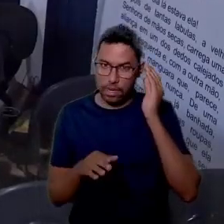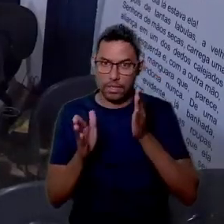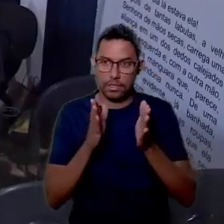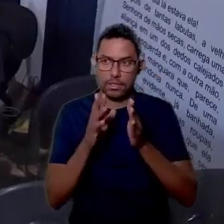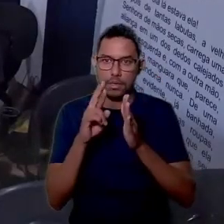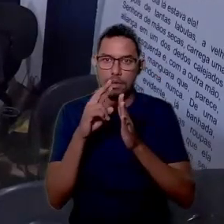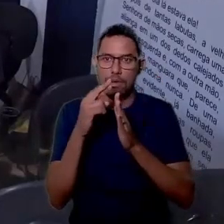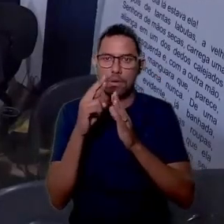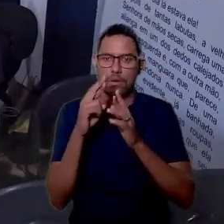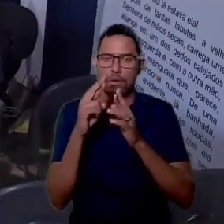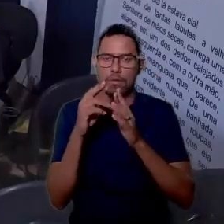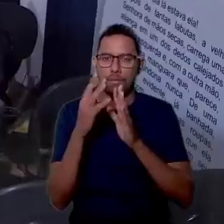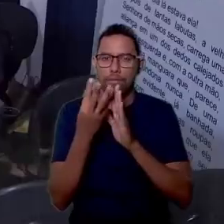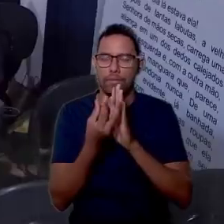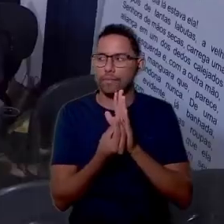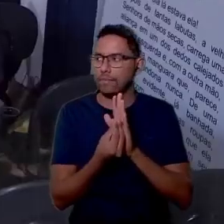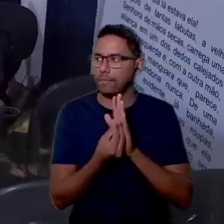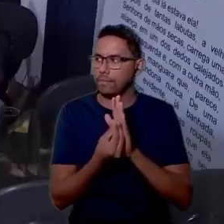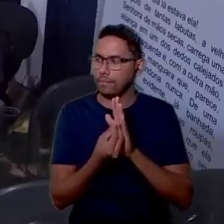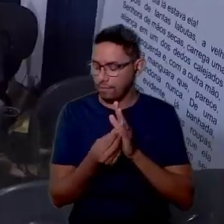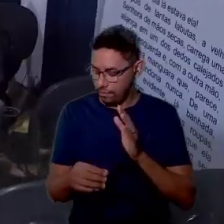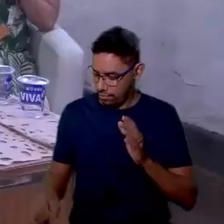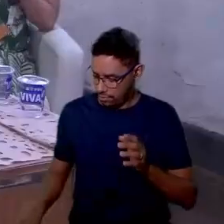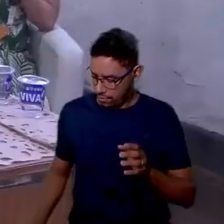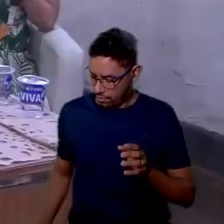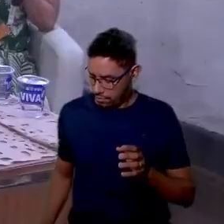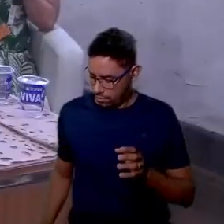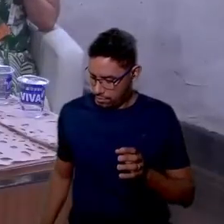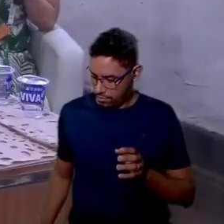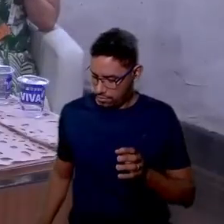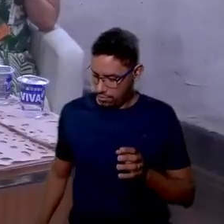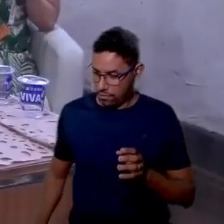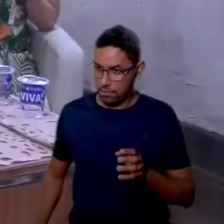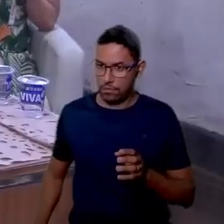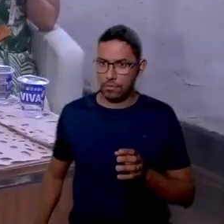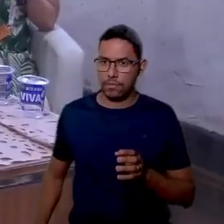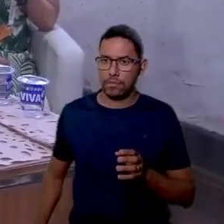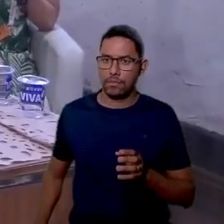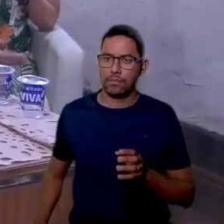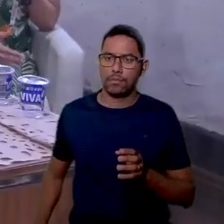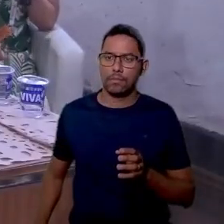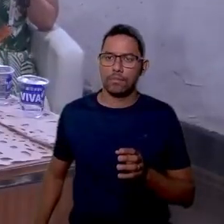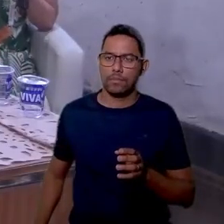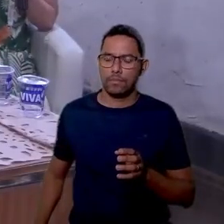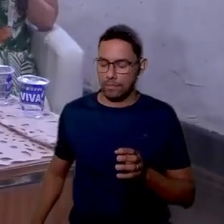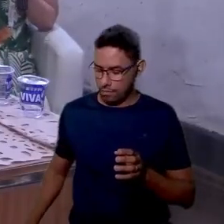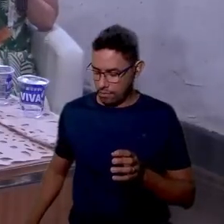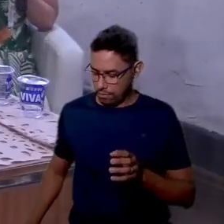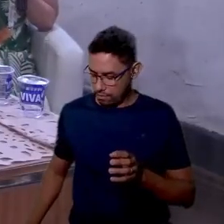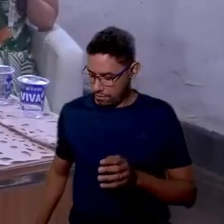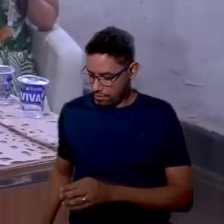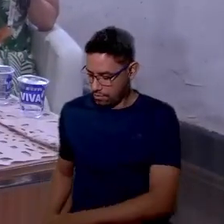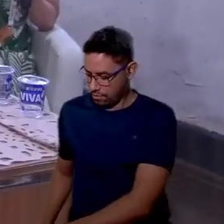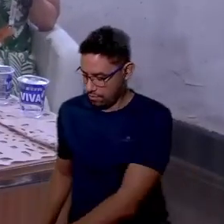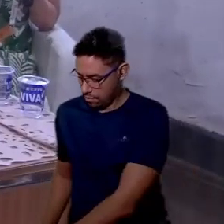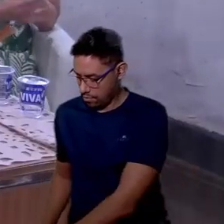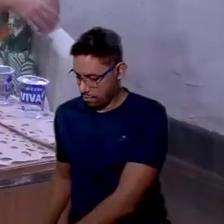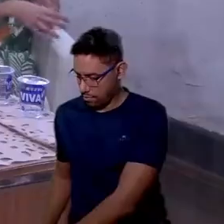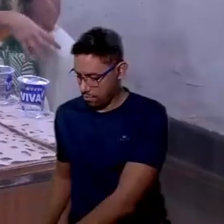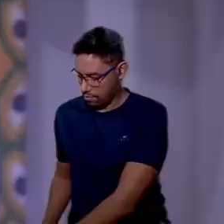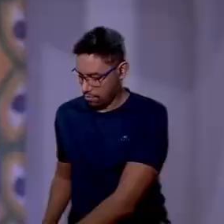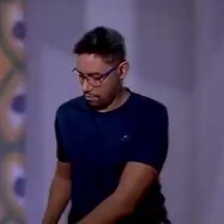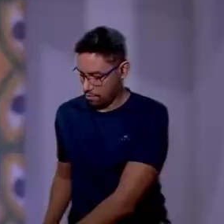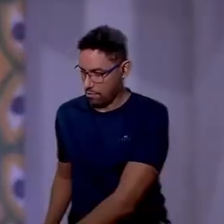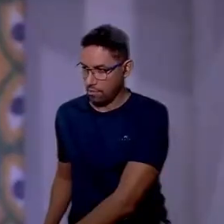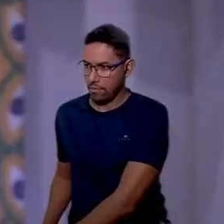Rouanet, e para isso não estão utilizando a Rouanet. E a intenção é justamente falar com quem ainda não usou a Rouanet. Então, eu já estou